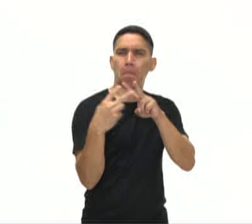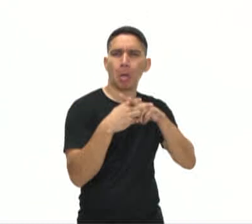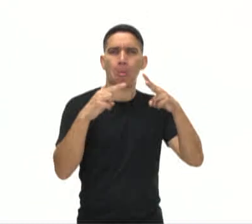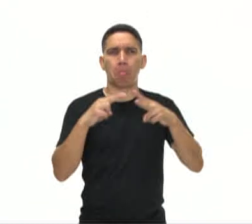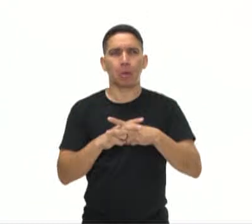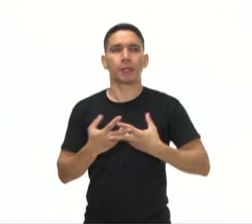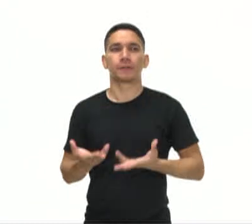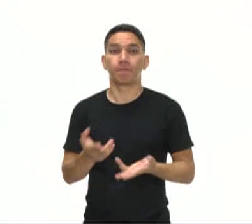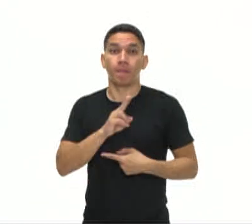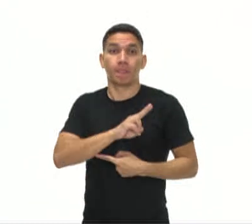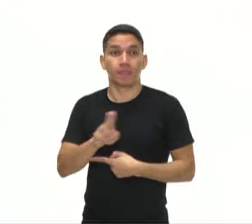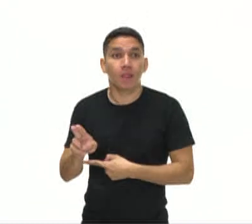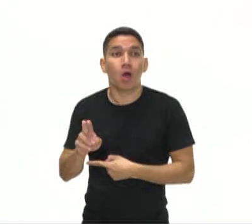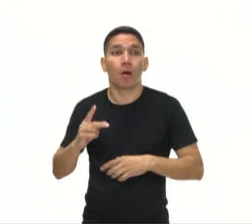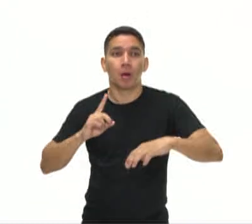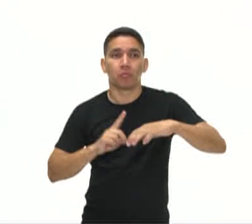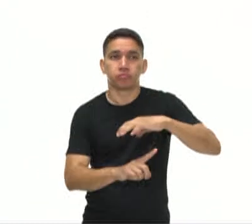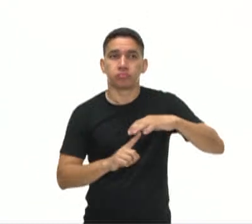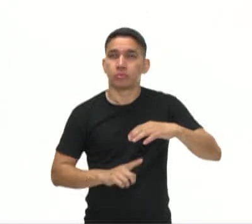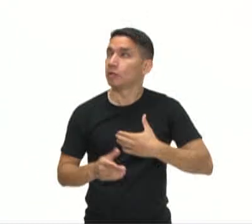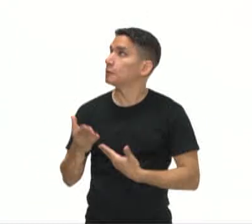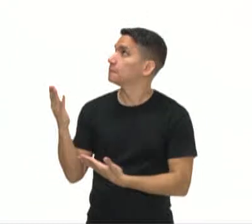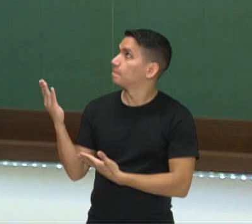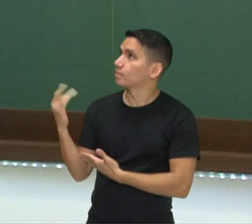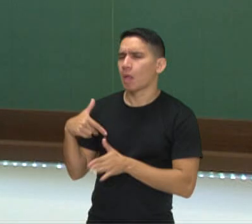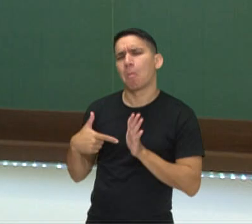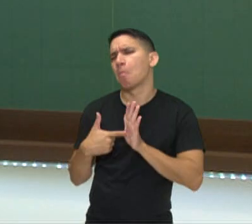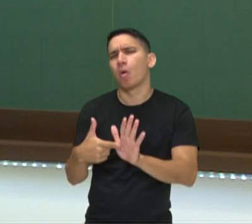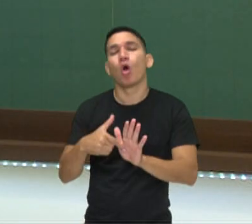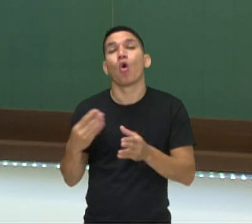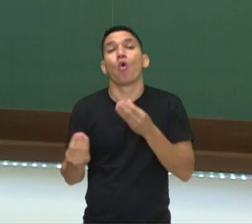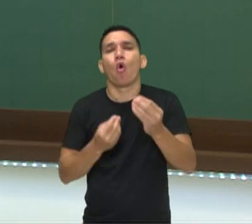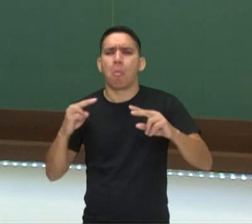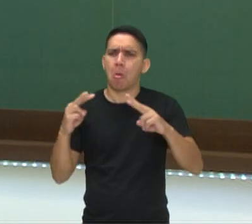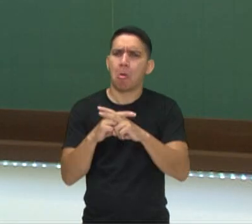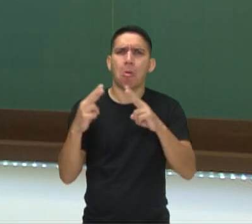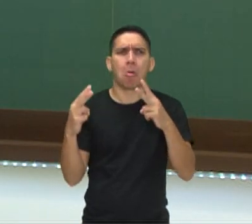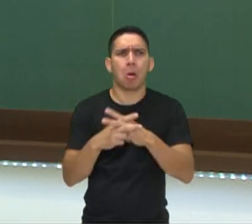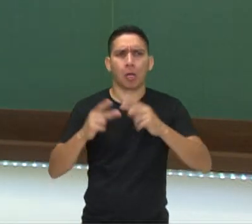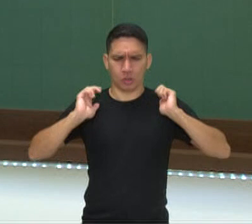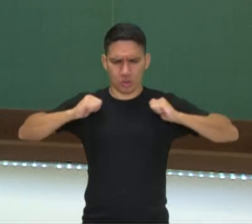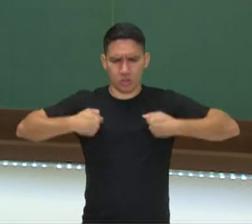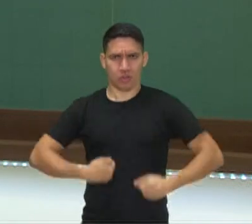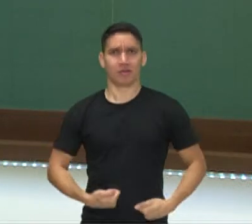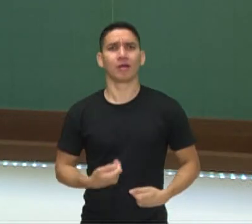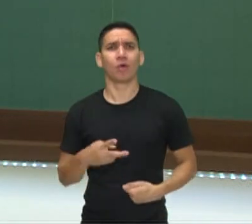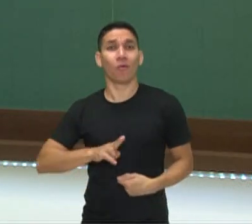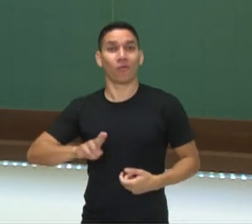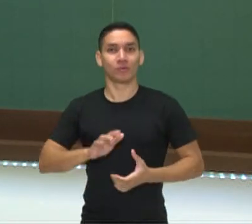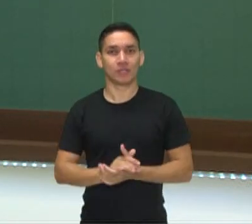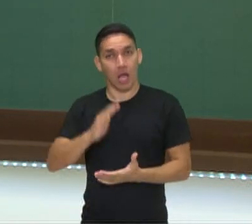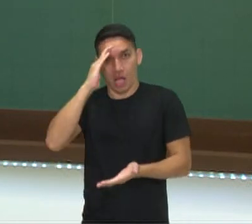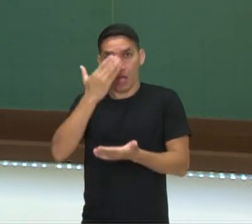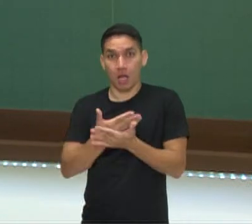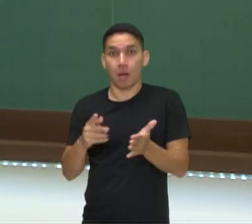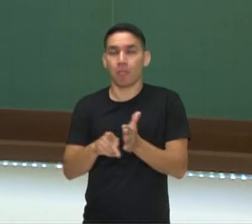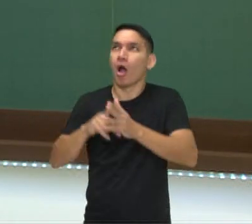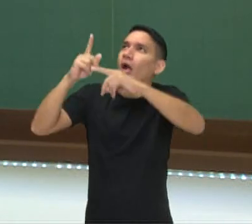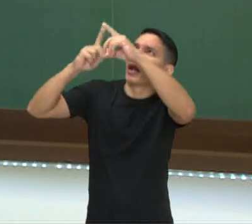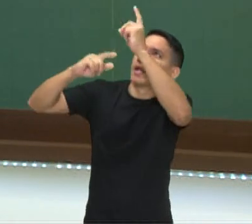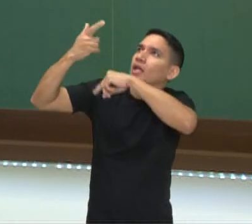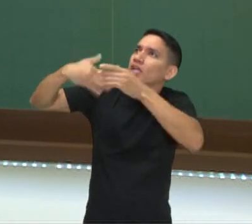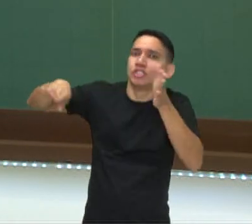da caverna dá o nome a esses guerreiros. Aqui é uma representação dos guerreiros. Eles acreditam que eles vieram das